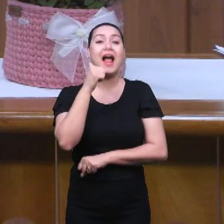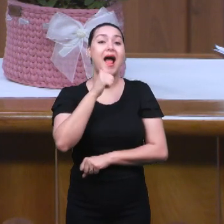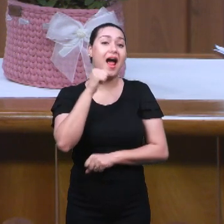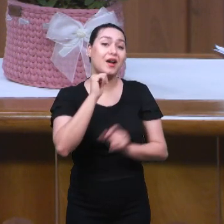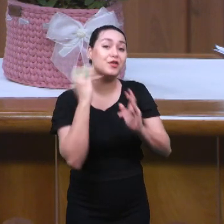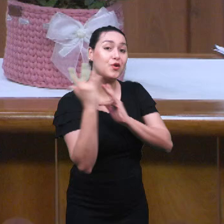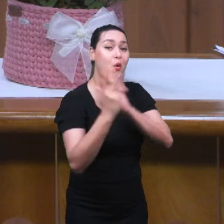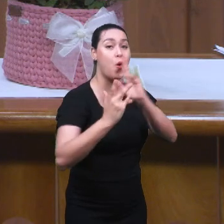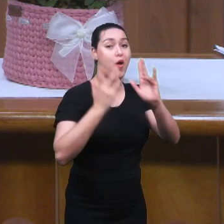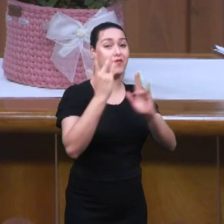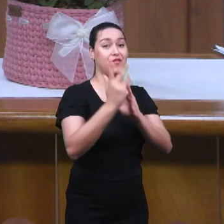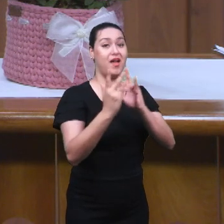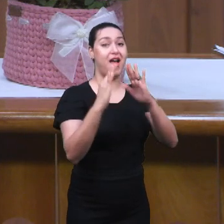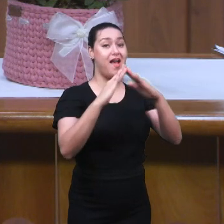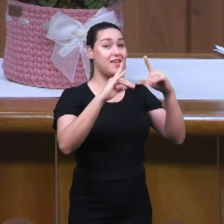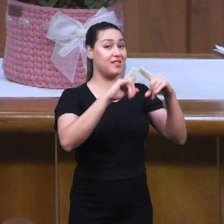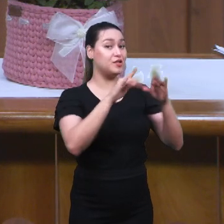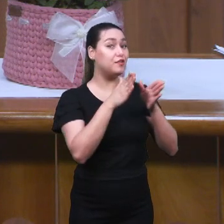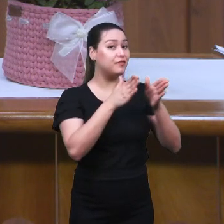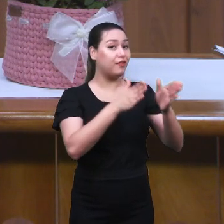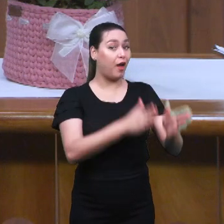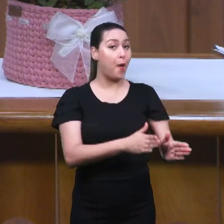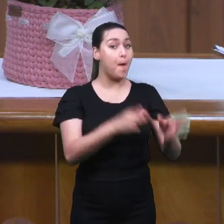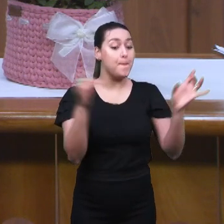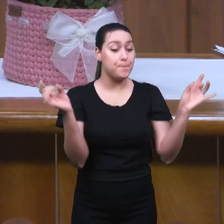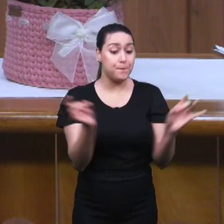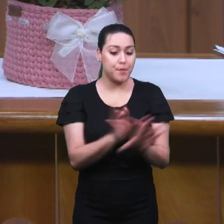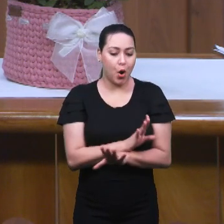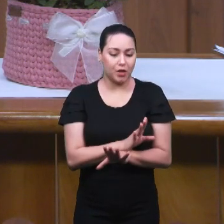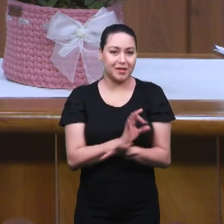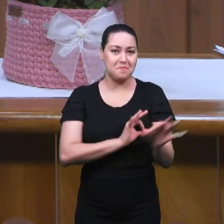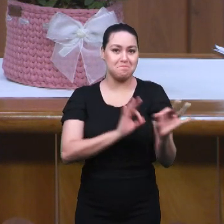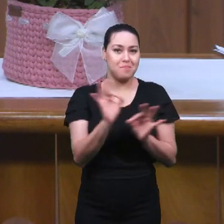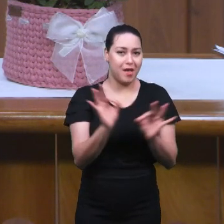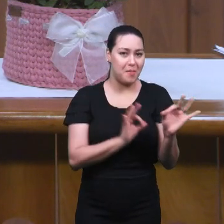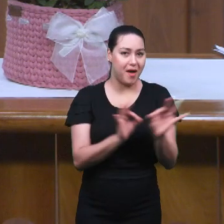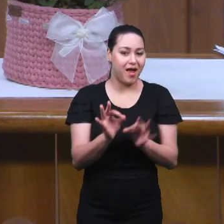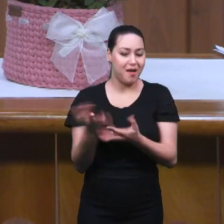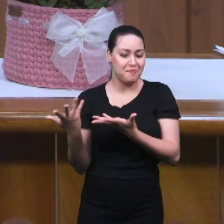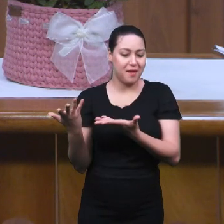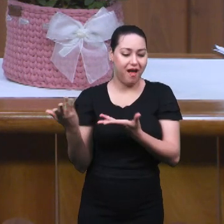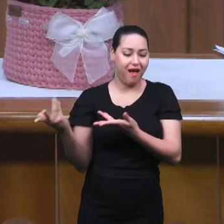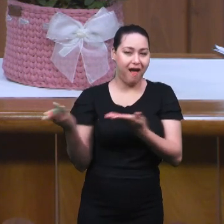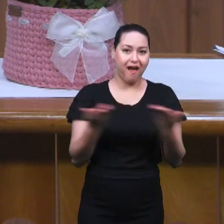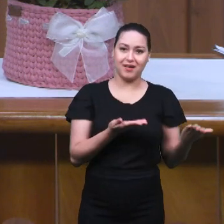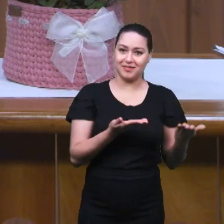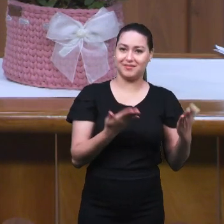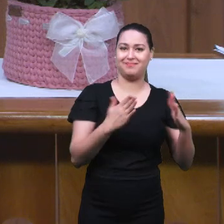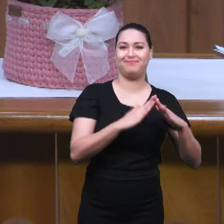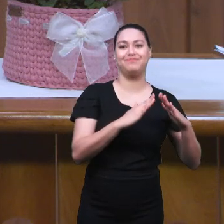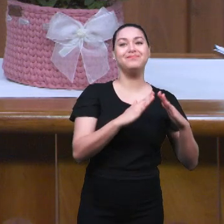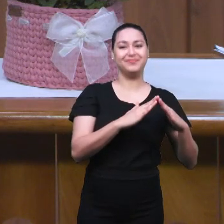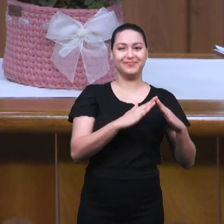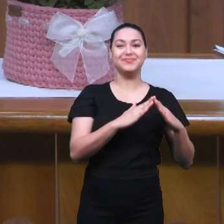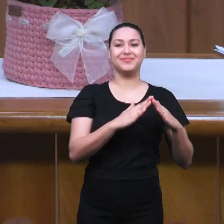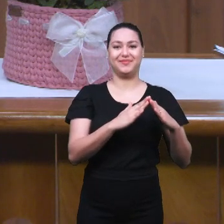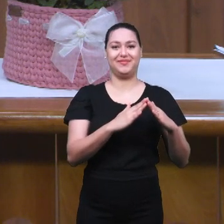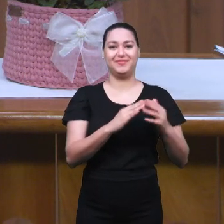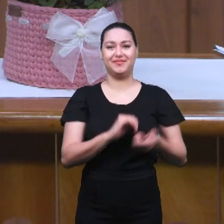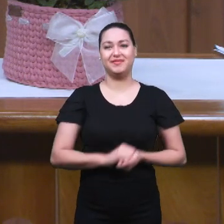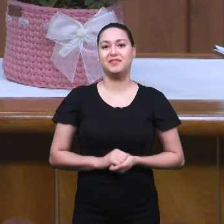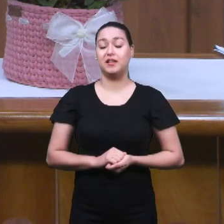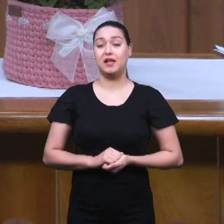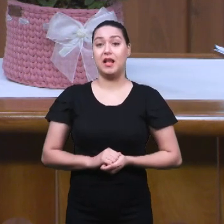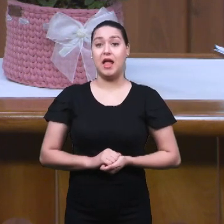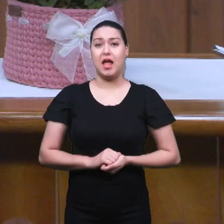igreja, esteja pronta para recepcioná-lo. Há dias atrás, alguém estava dizendo assim, pois é, agora esse mês é um